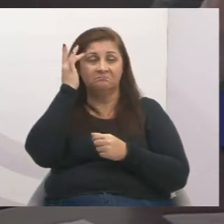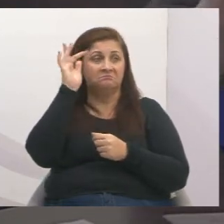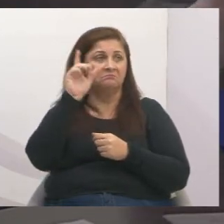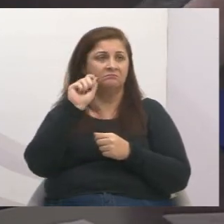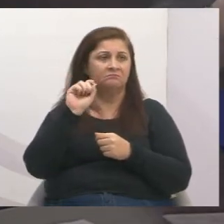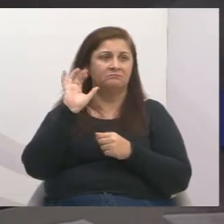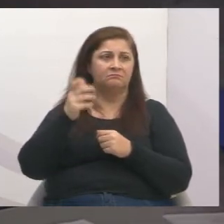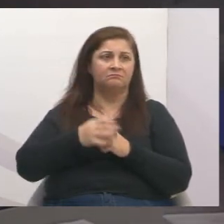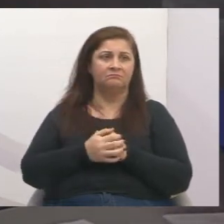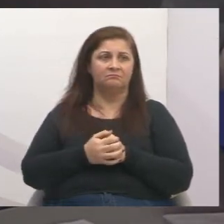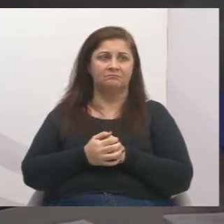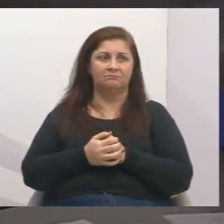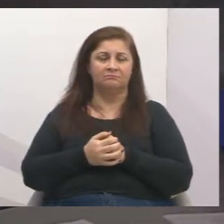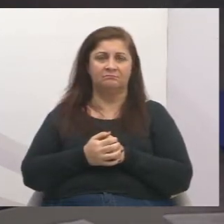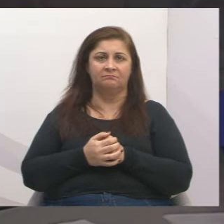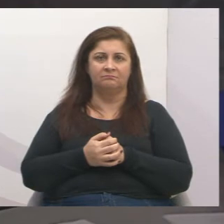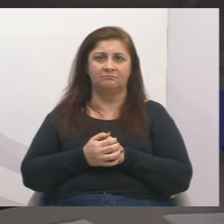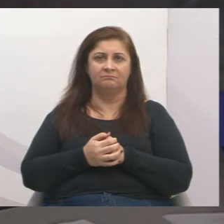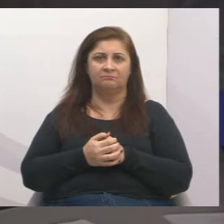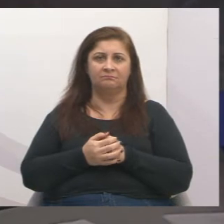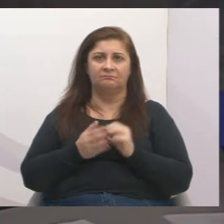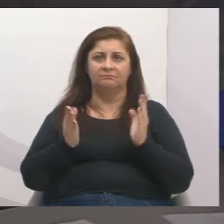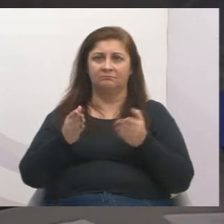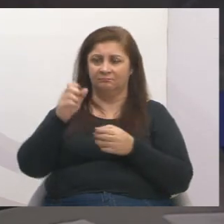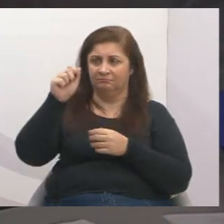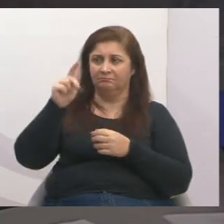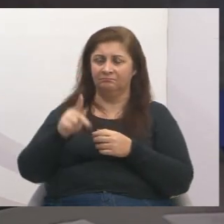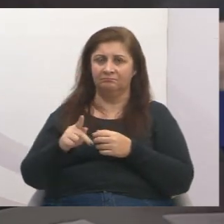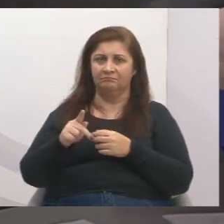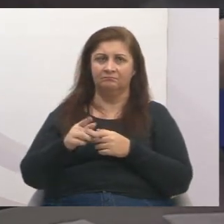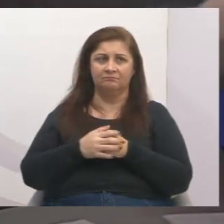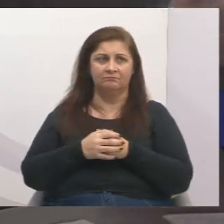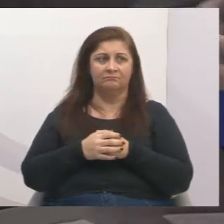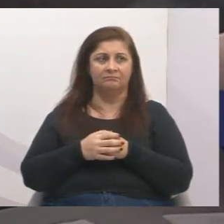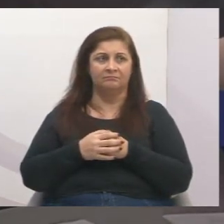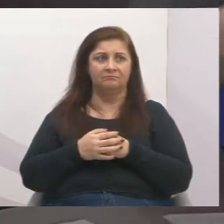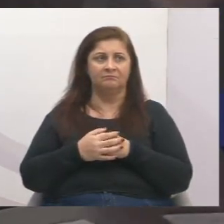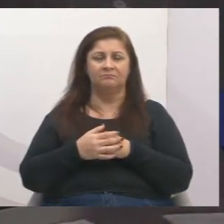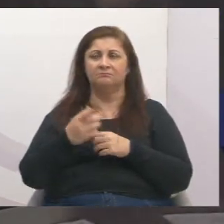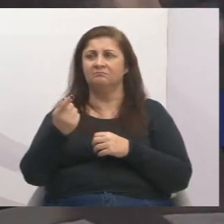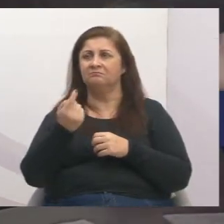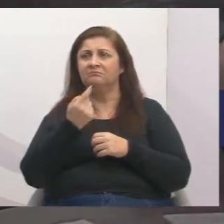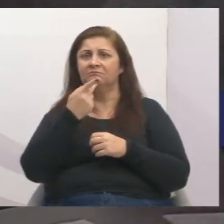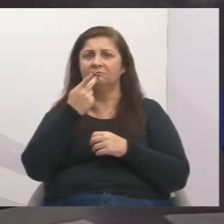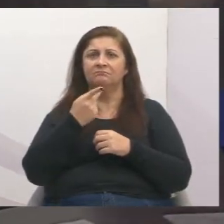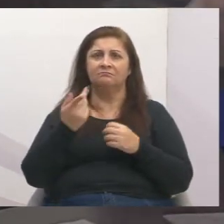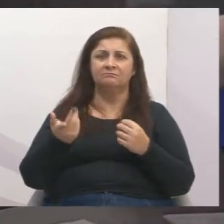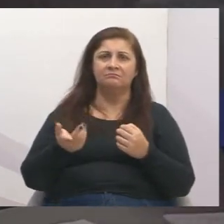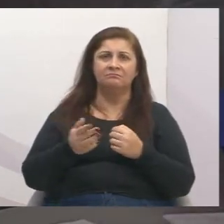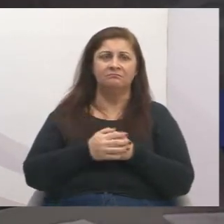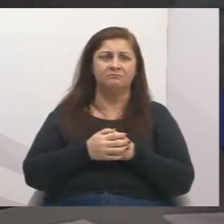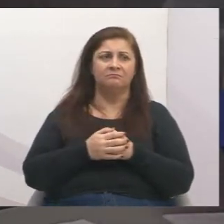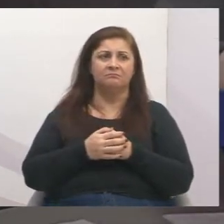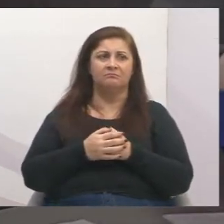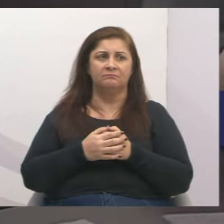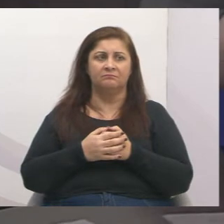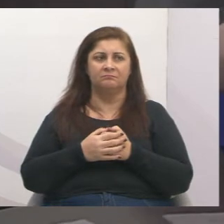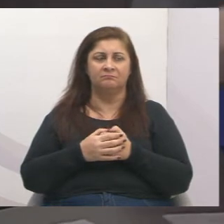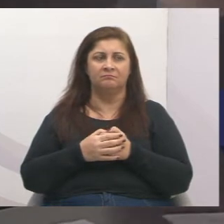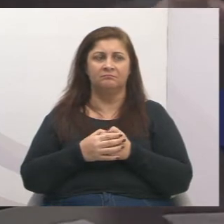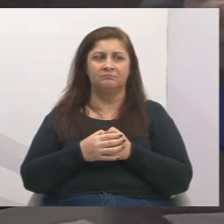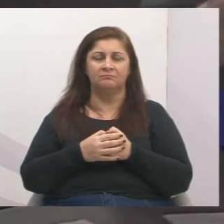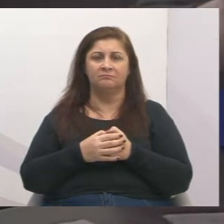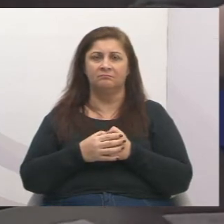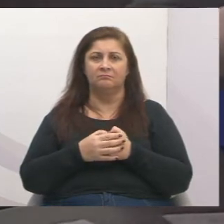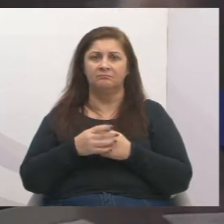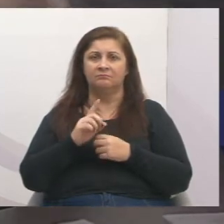na porta, que ele está aposentado com 2 salários mínimos. Ele veio falando, pô, agora você é tributado. Eu falei, não, você ganha quanto? Eu